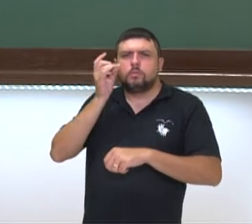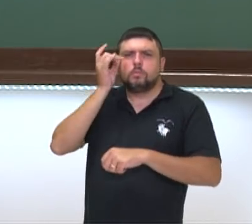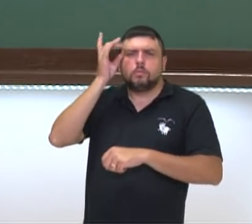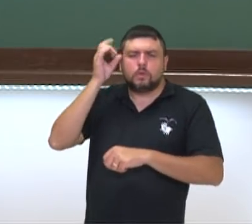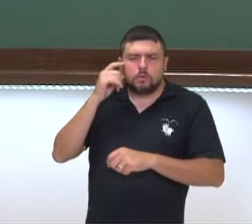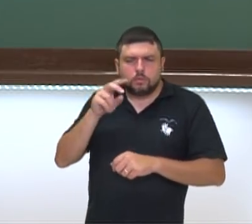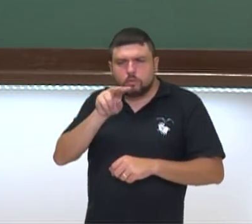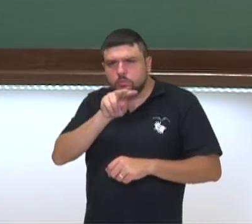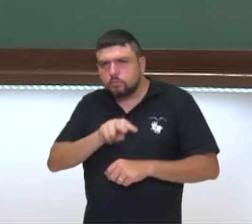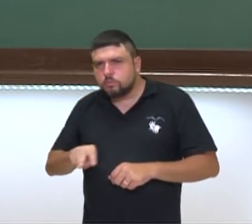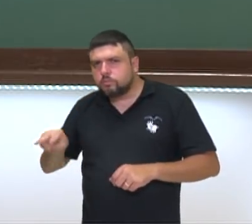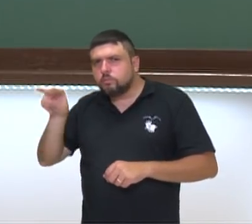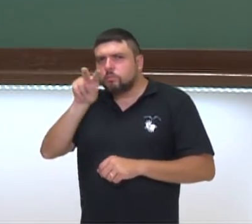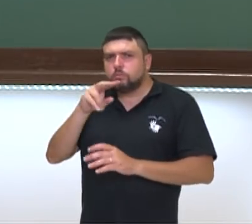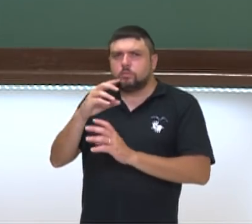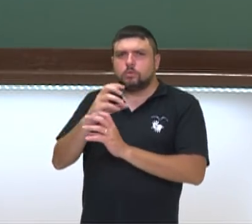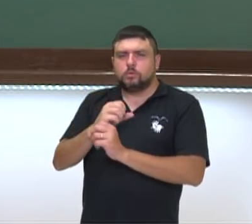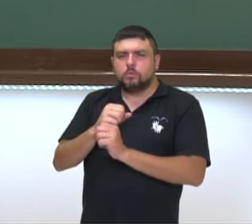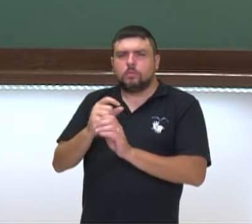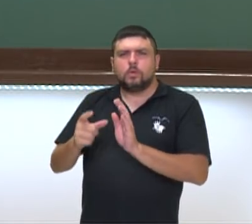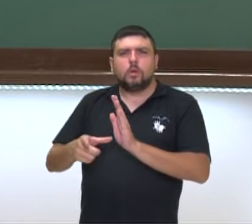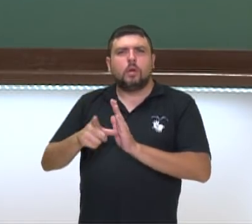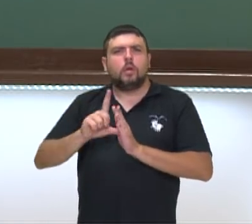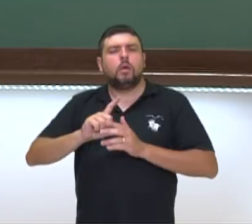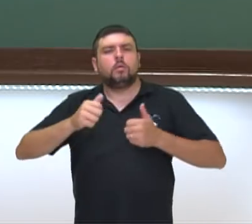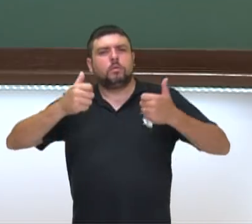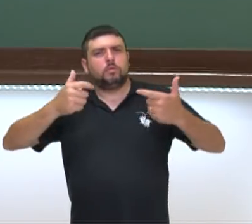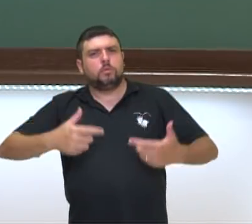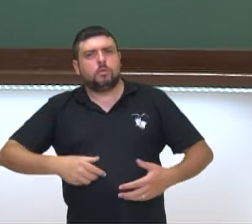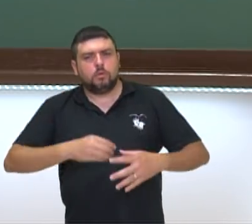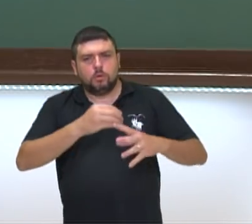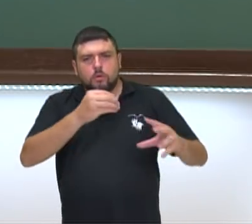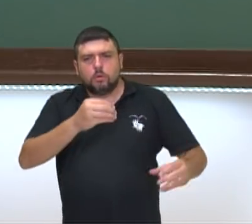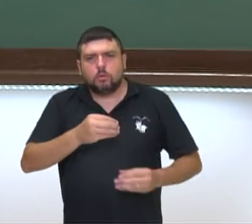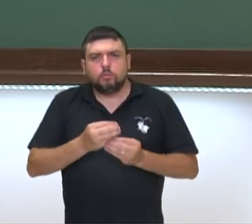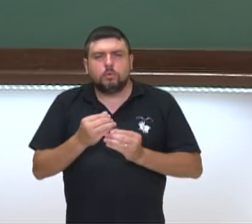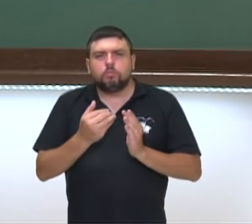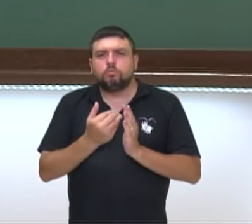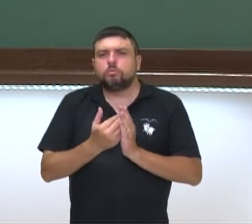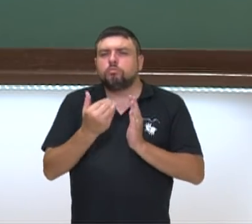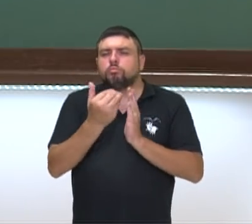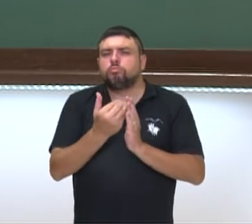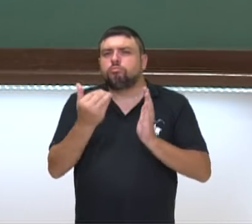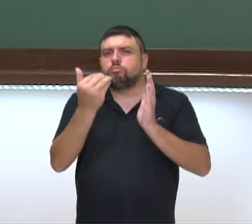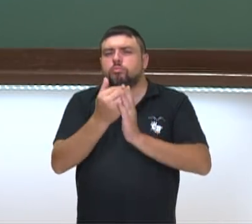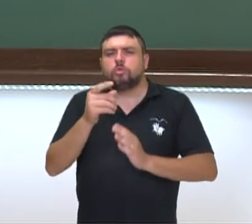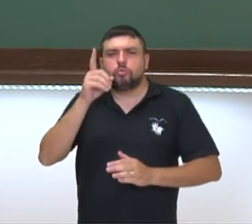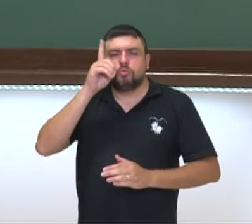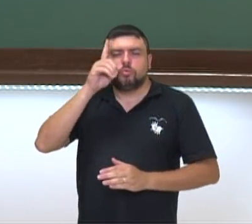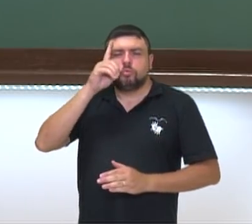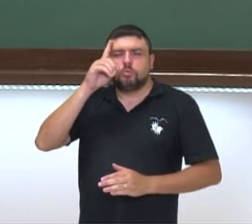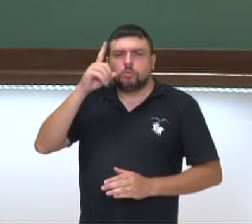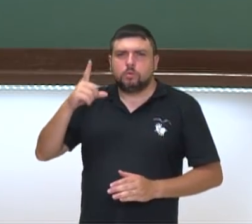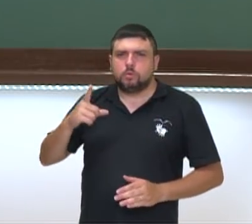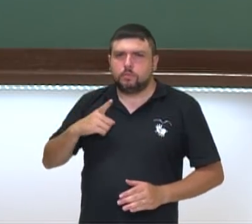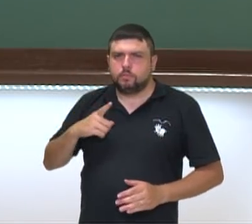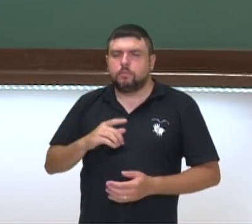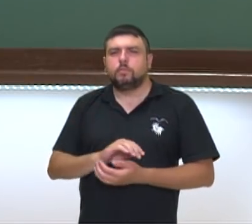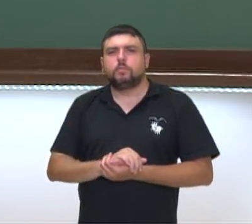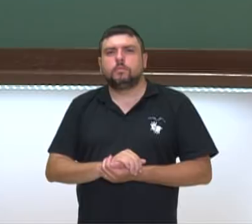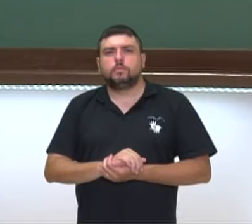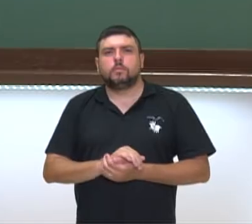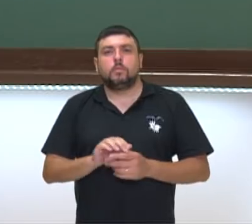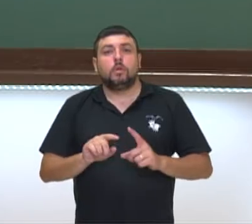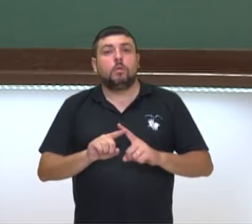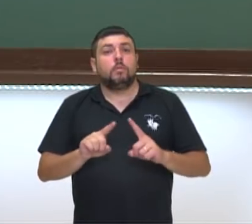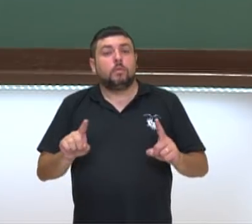comentou lá no início e que esses aumentos sucessivos é uma realidade no nosso dia a dia. Mas pode ser utilizado